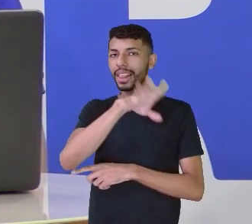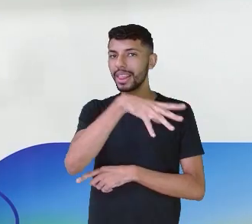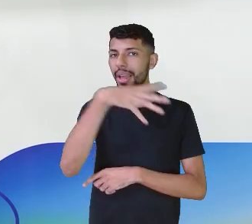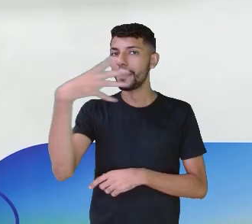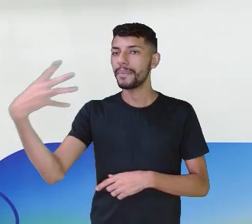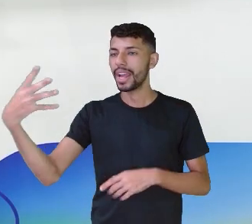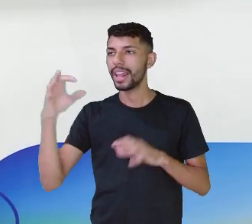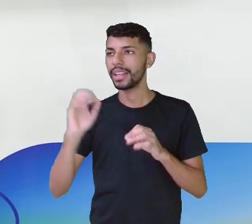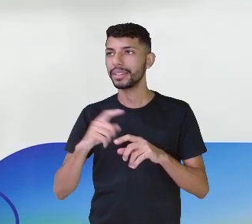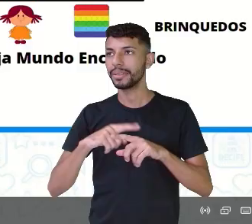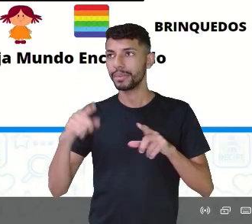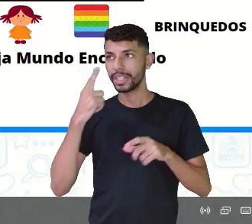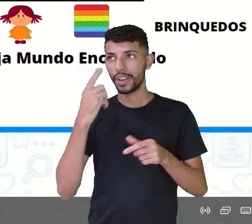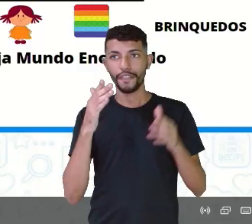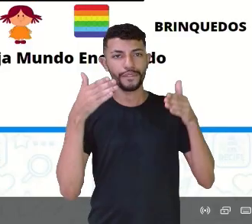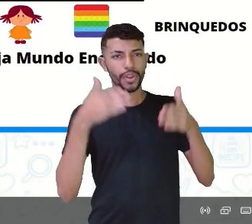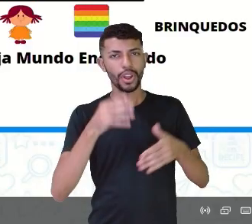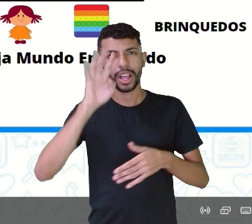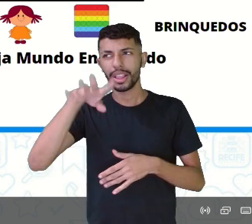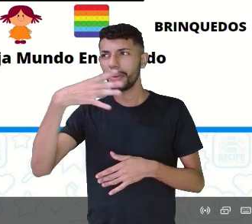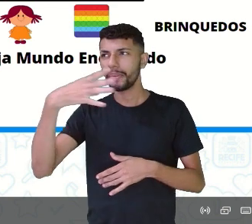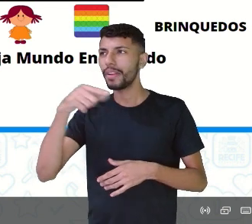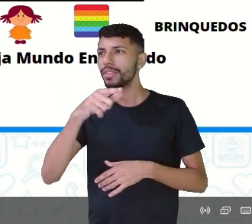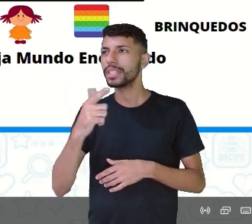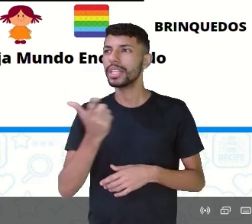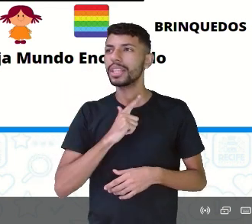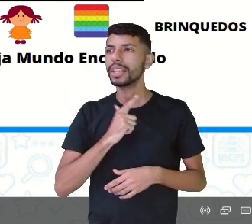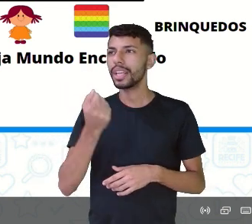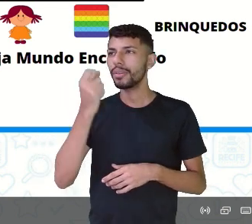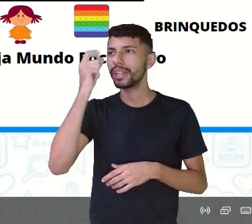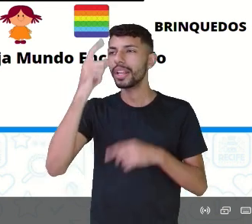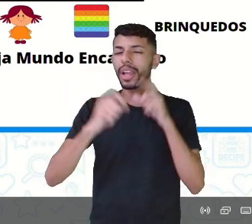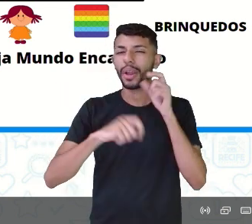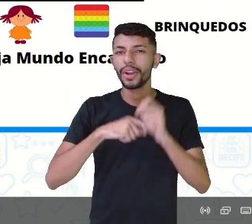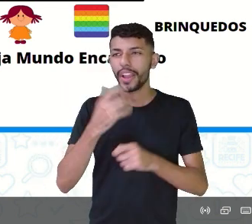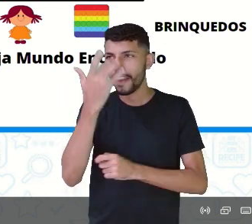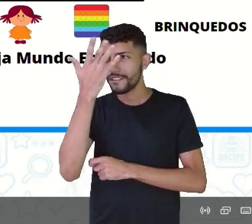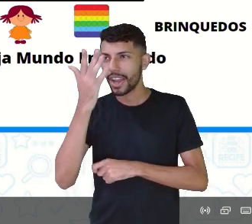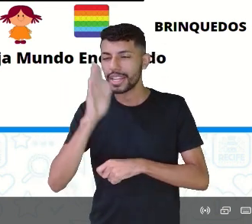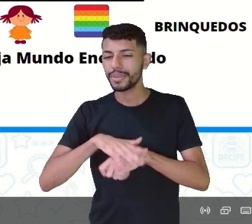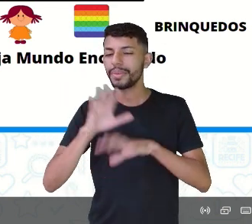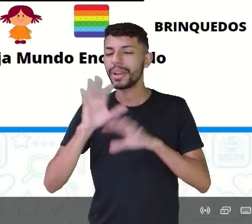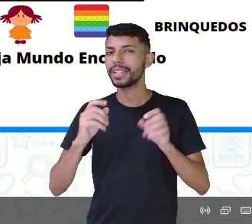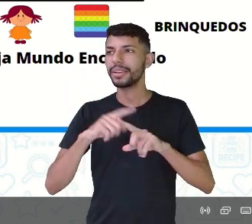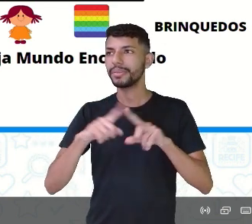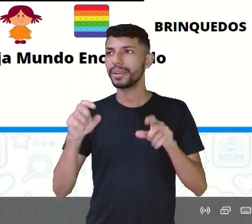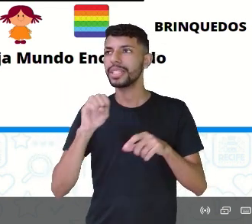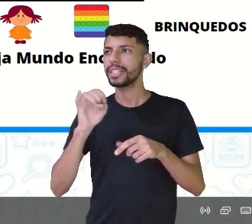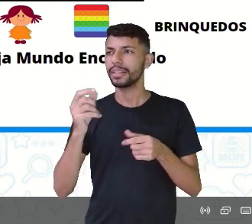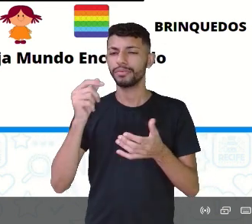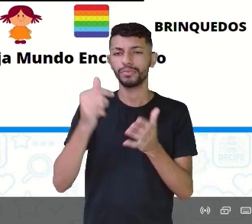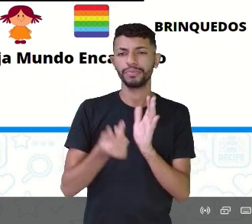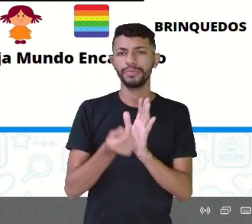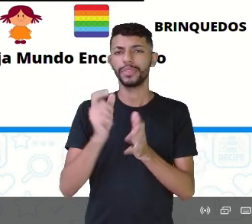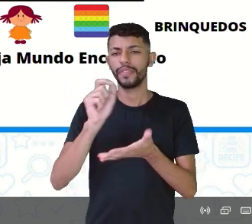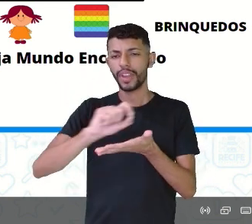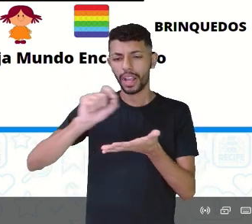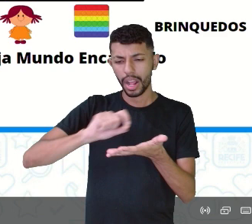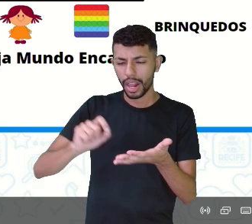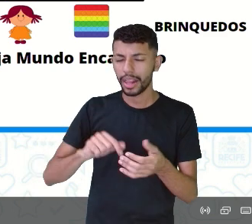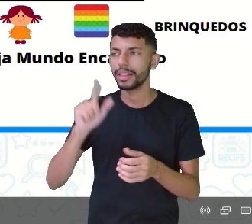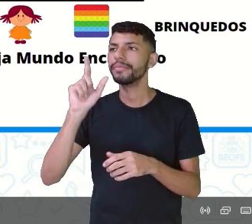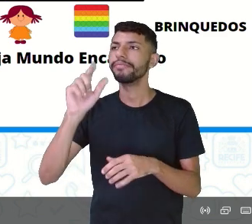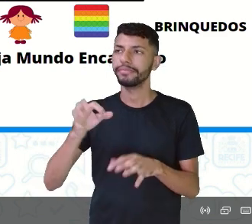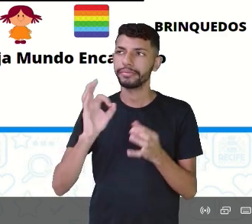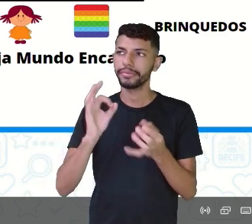Agora, olhando para a tabela, você tem a ideia de que é mais fácil, né? Se a gente fosse fazer à mão, realmente, o gráfico